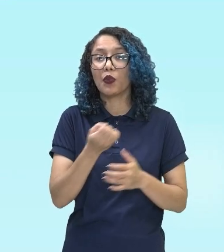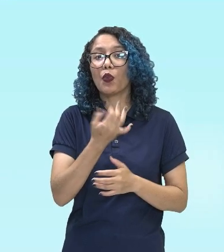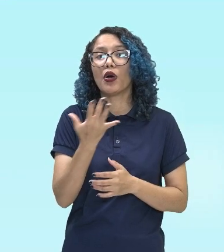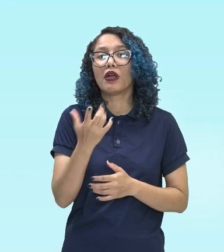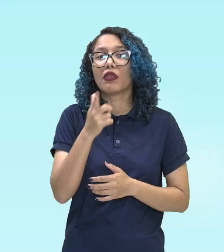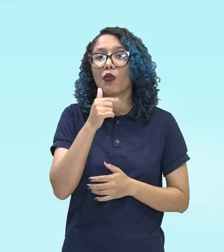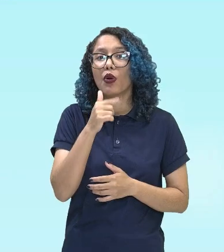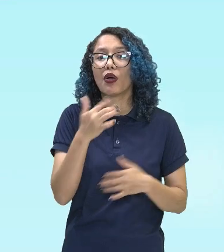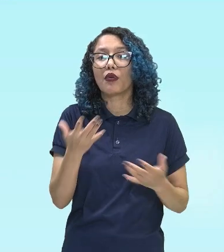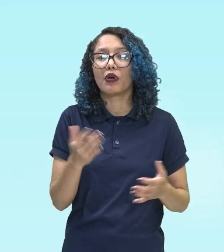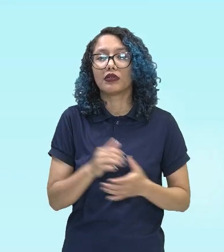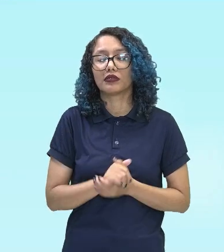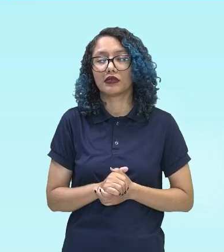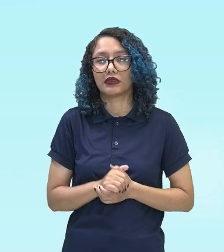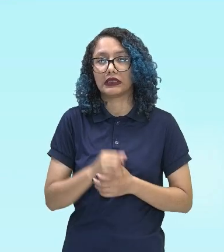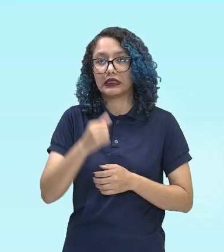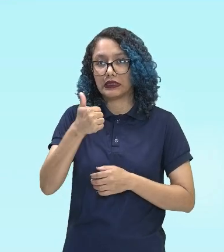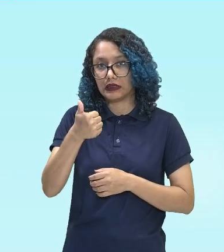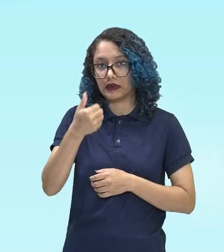são